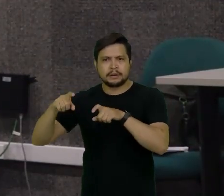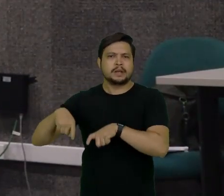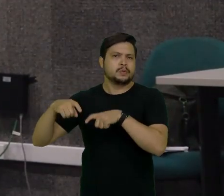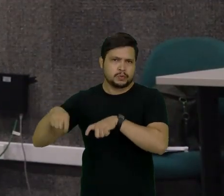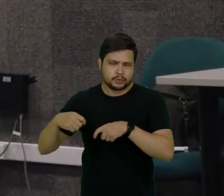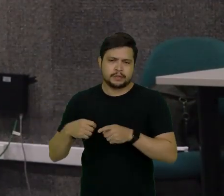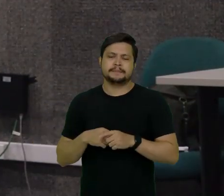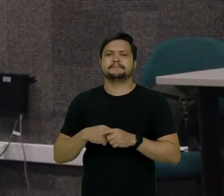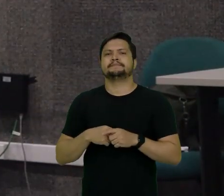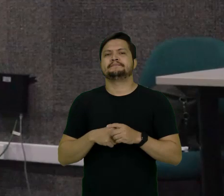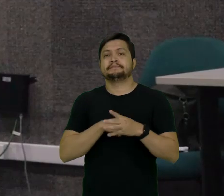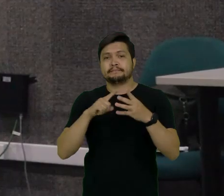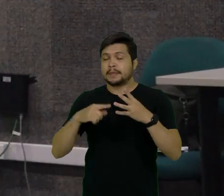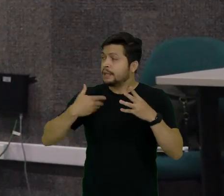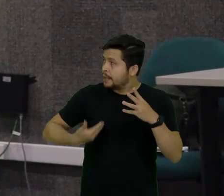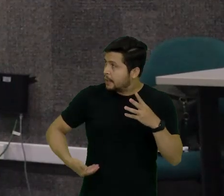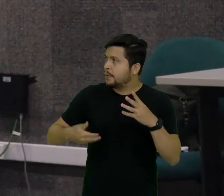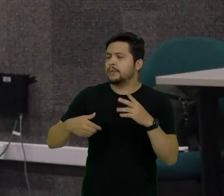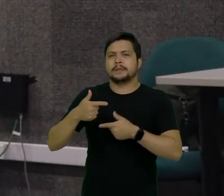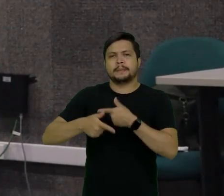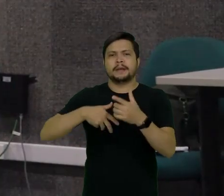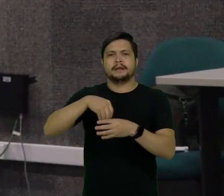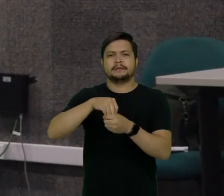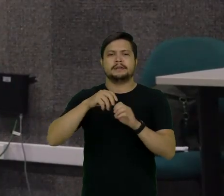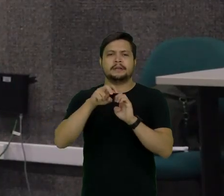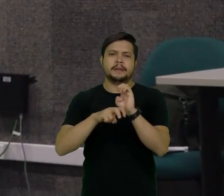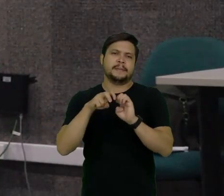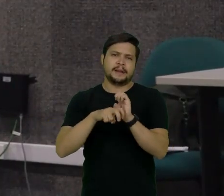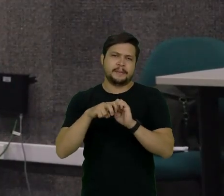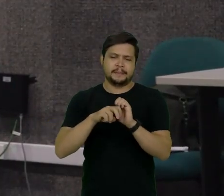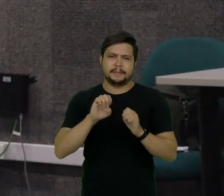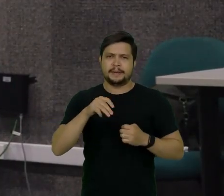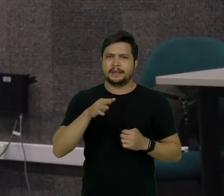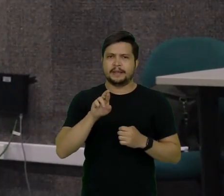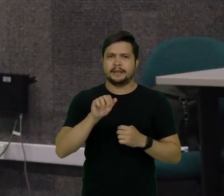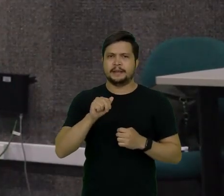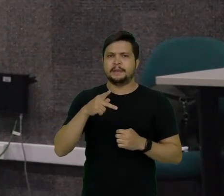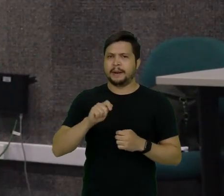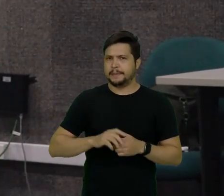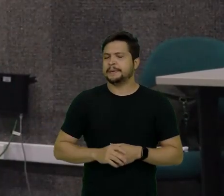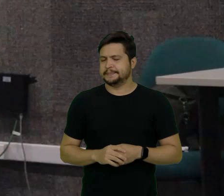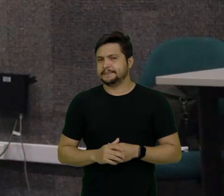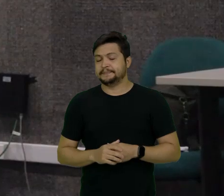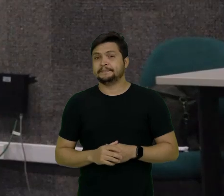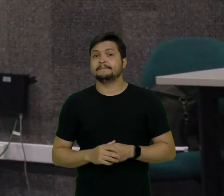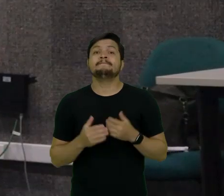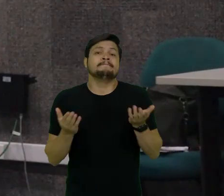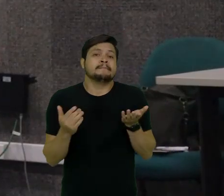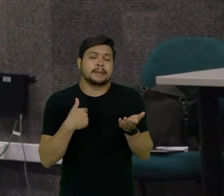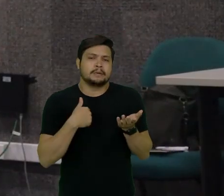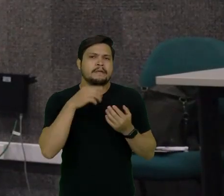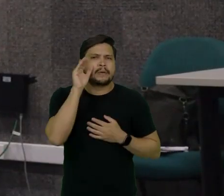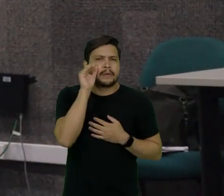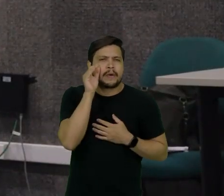Agricultura e eu aqui da Embrapa, né? Então, esses aqui são as nossas